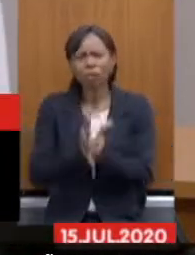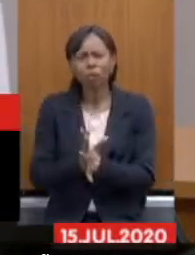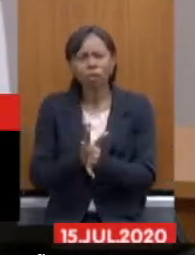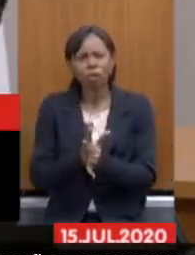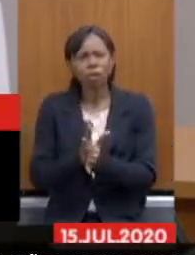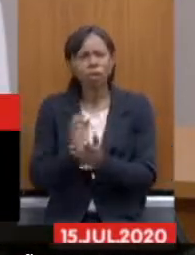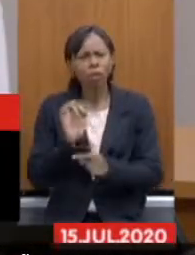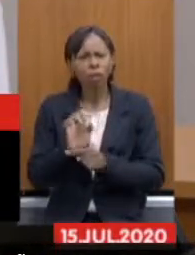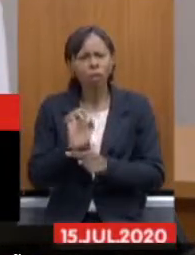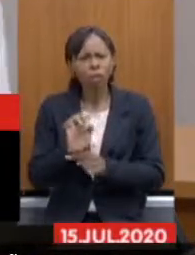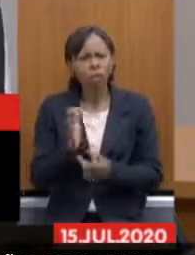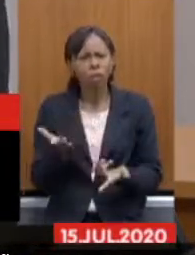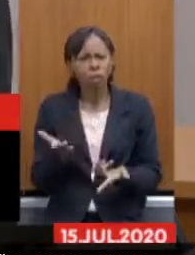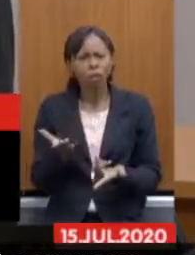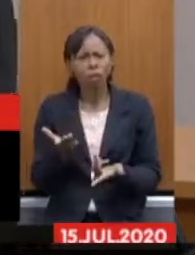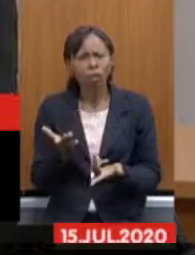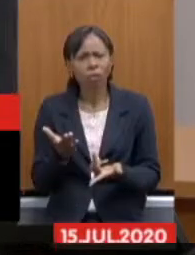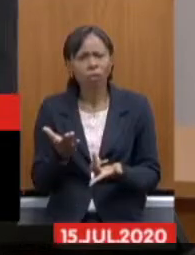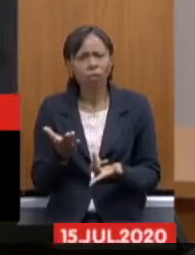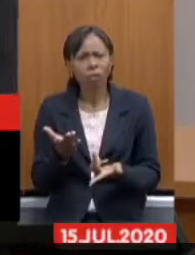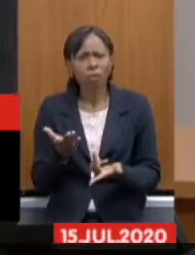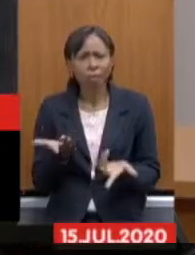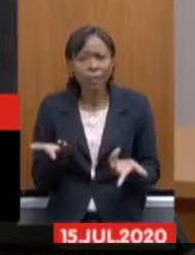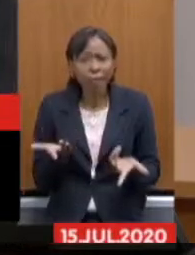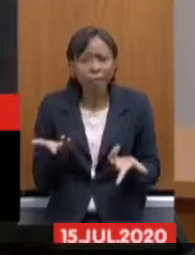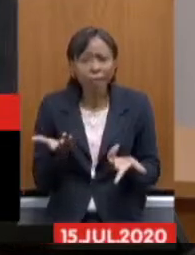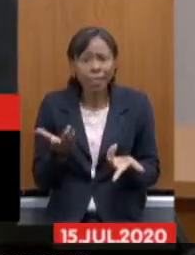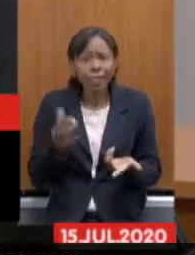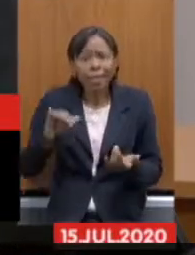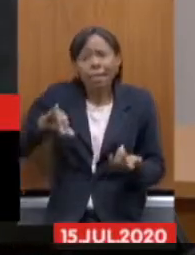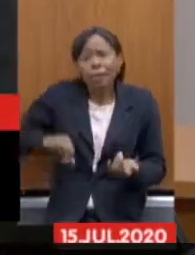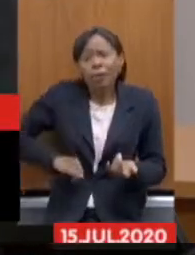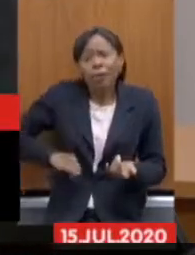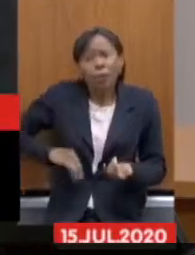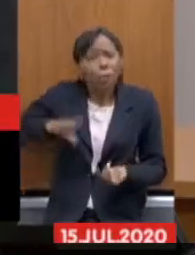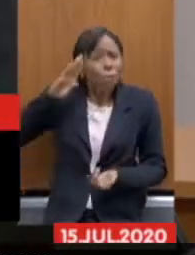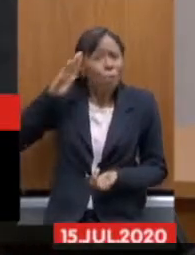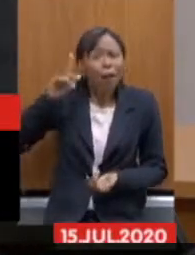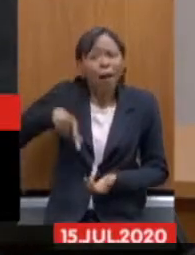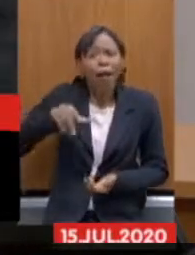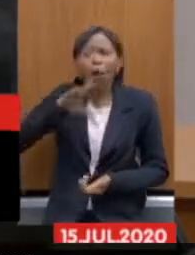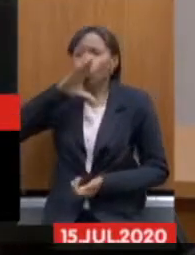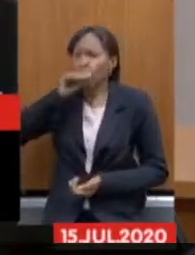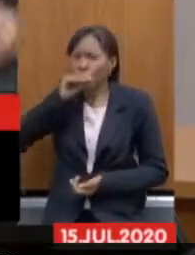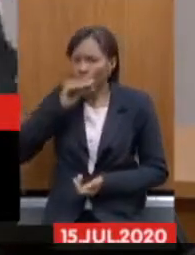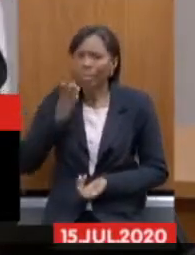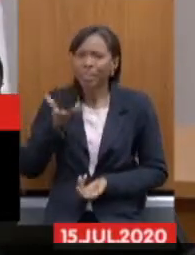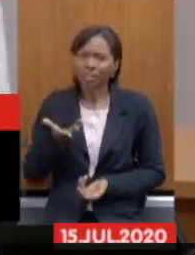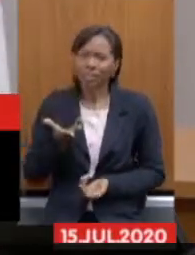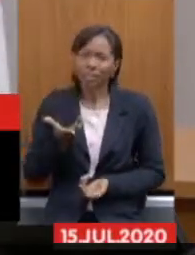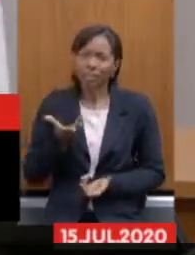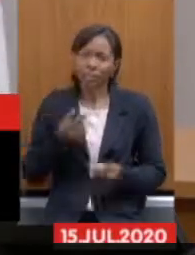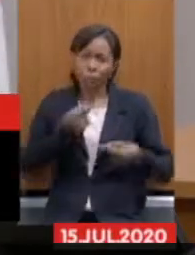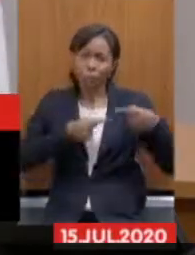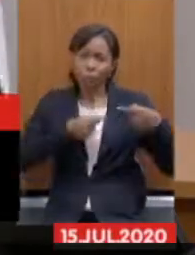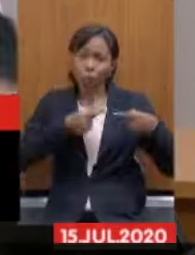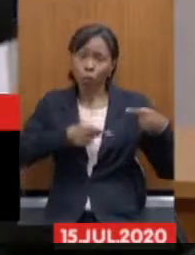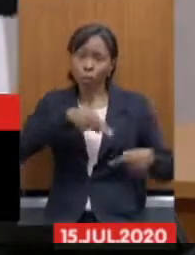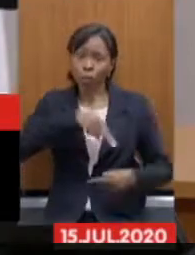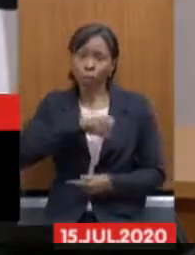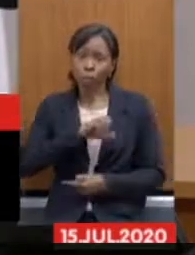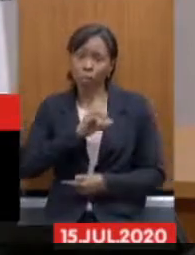colocam como bode expiatório os funcionários a essas políticas neoliberais